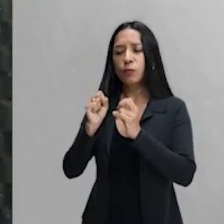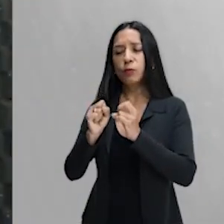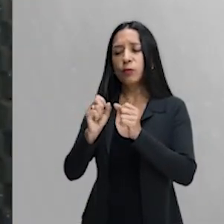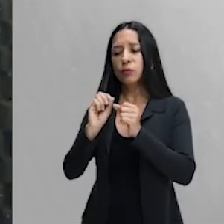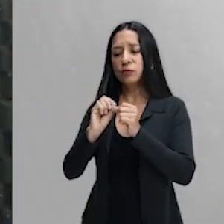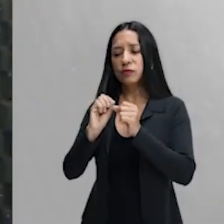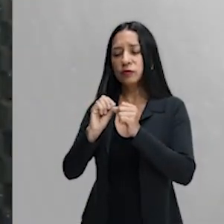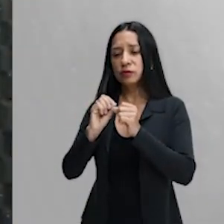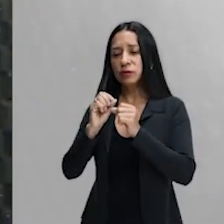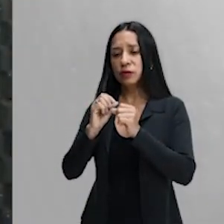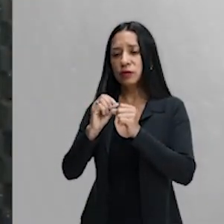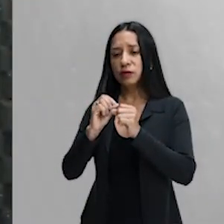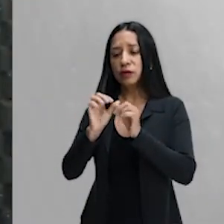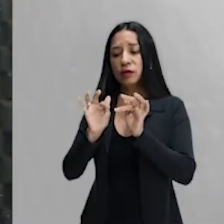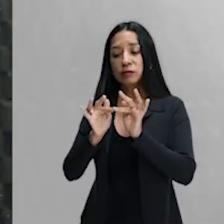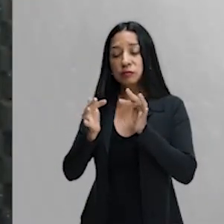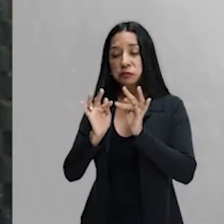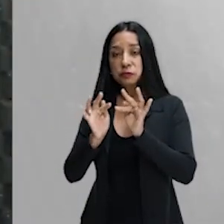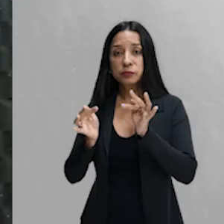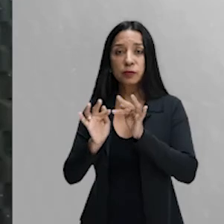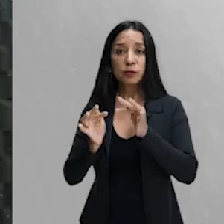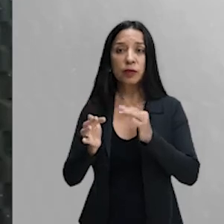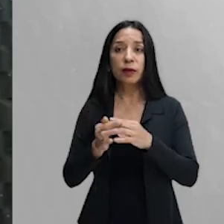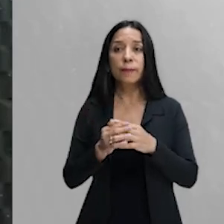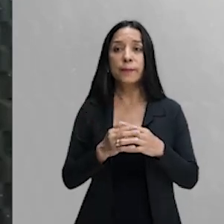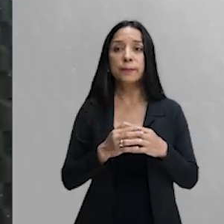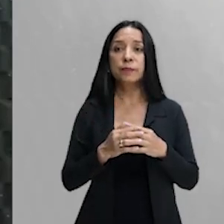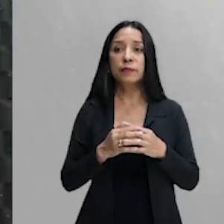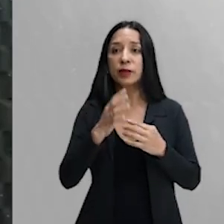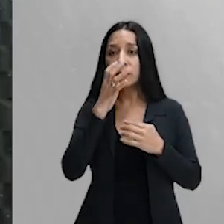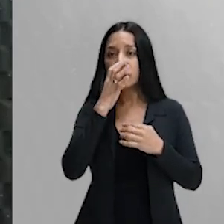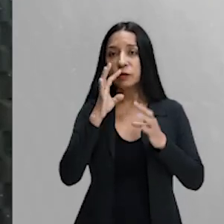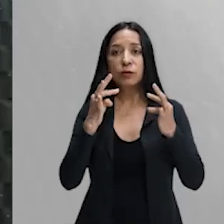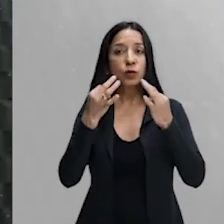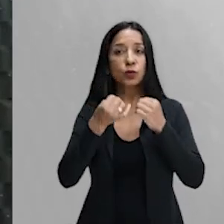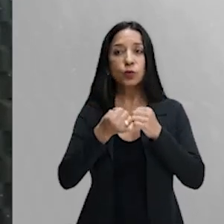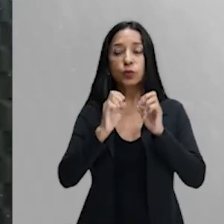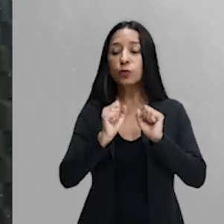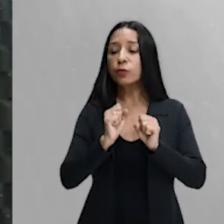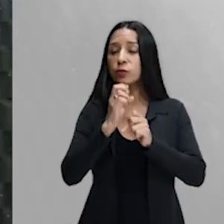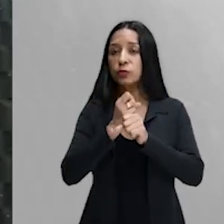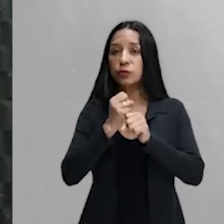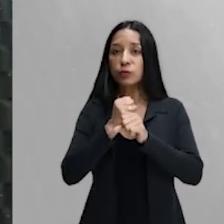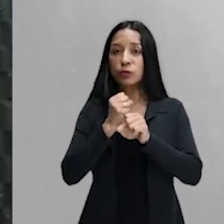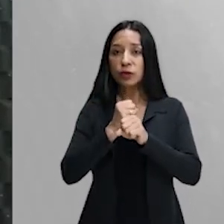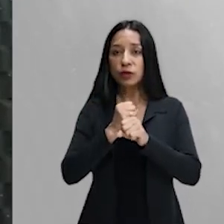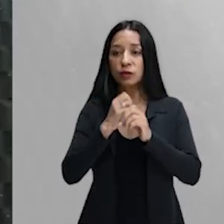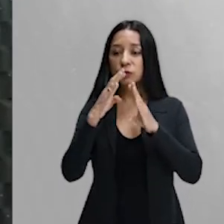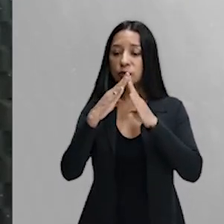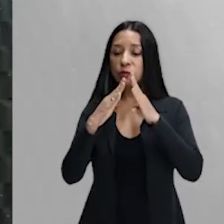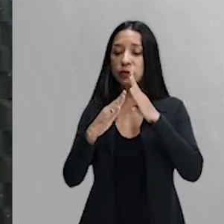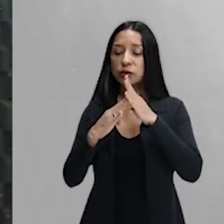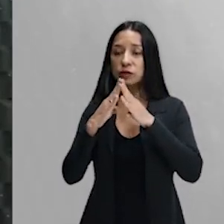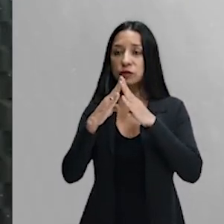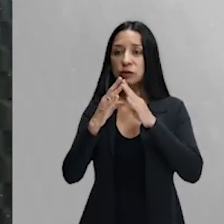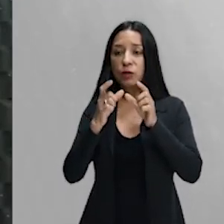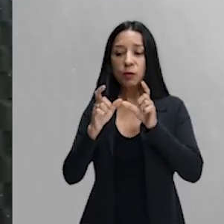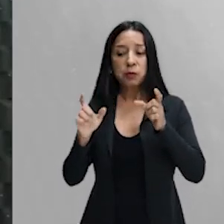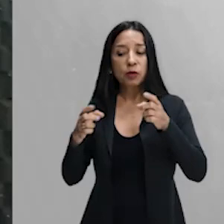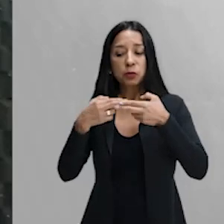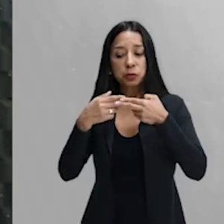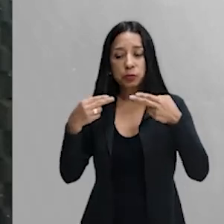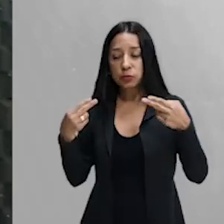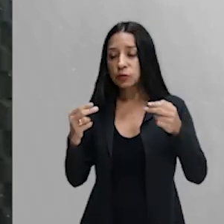você simplificar. Turma, a gente vai perceber que tudo você pode calcular numa pirâmide, maioria das